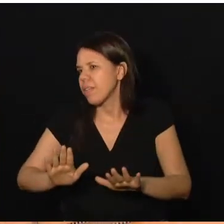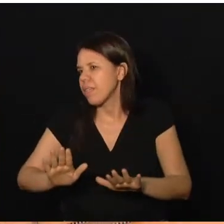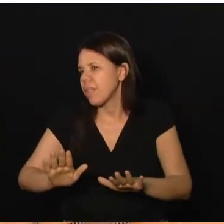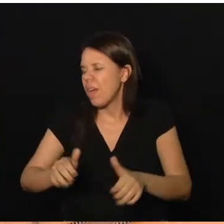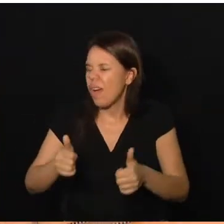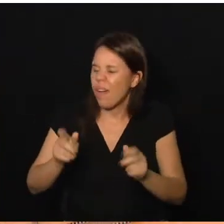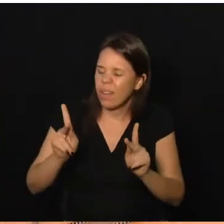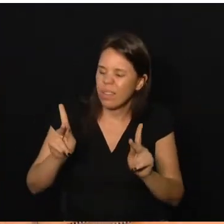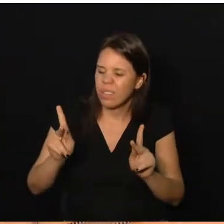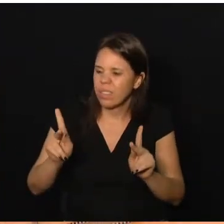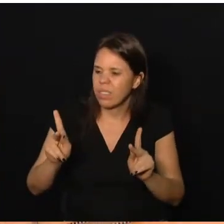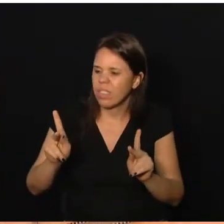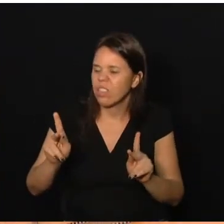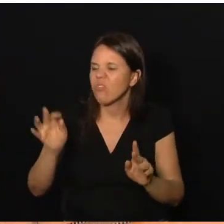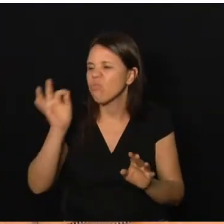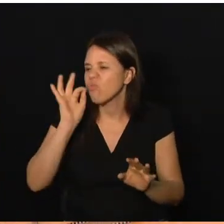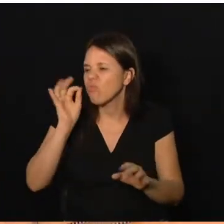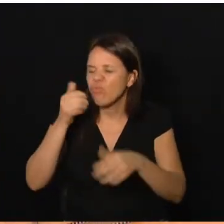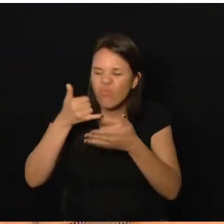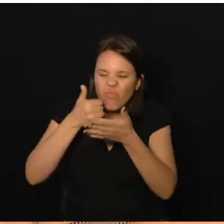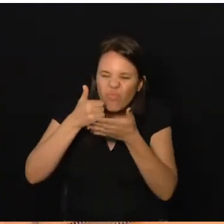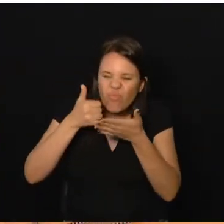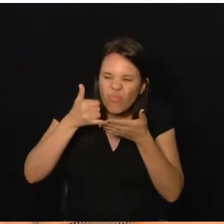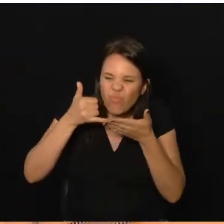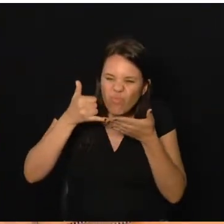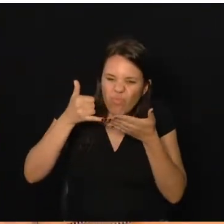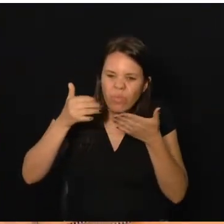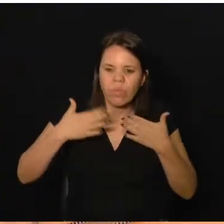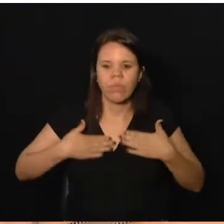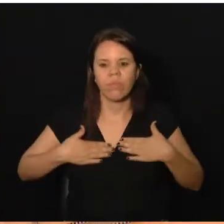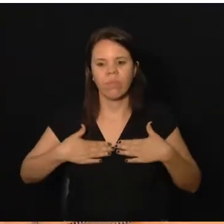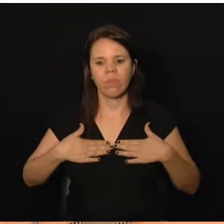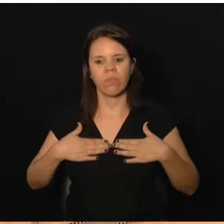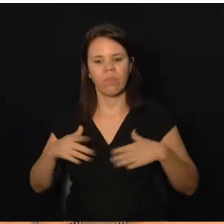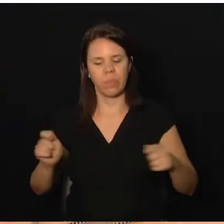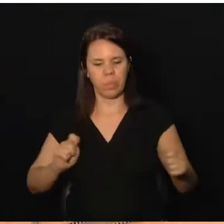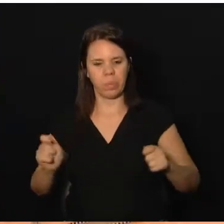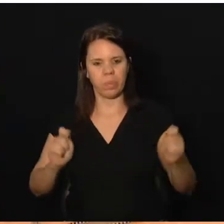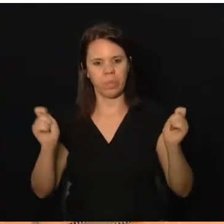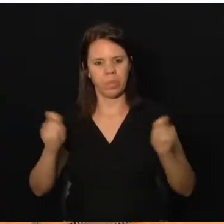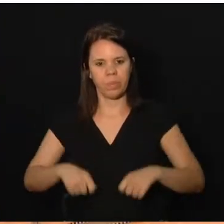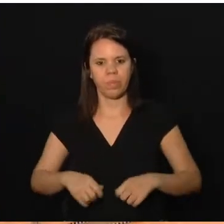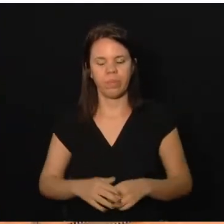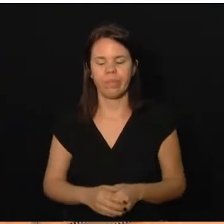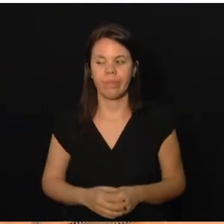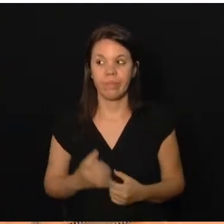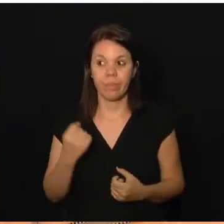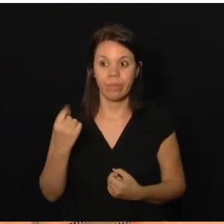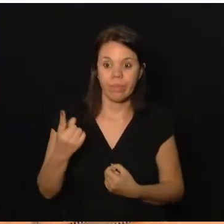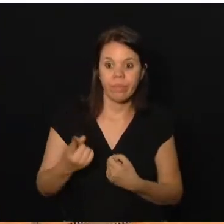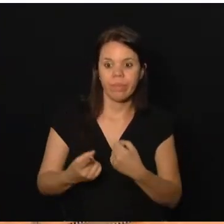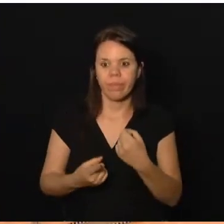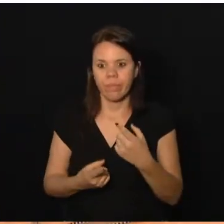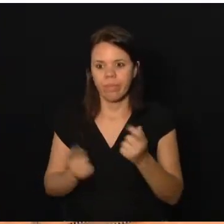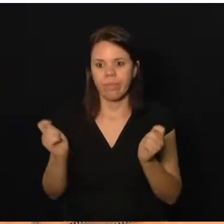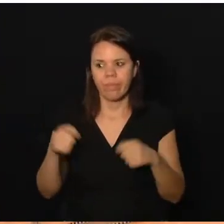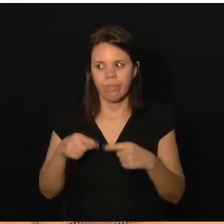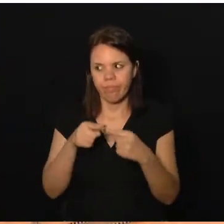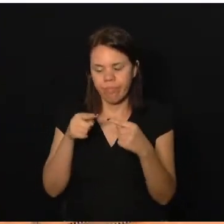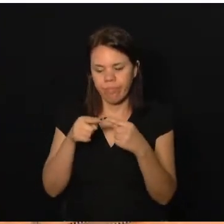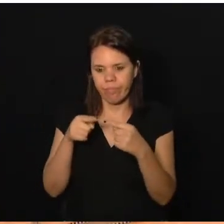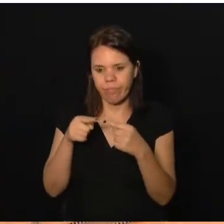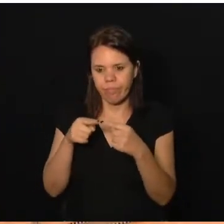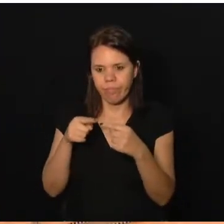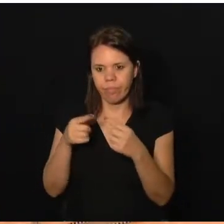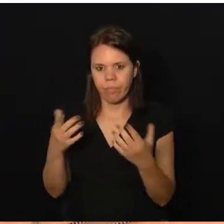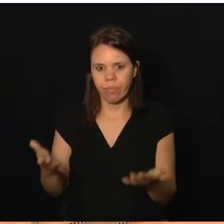down. Olha, cheira uma cocaína que você fica estabilizado. Né? Então, com algum tipo de substância, ele vai se identificar.